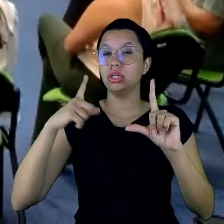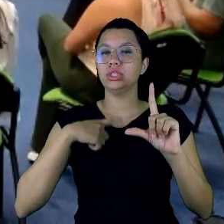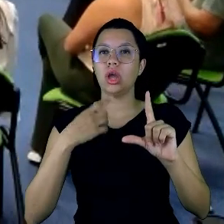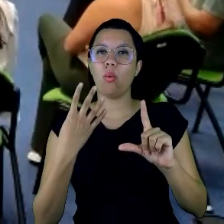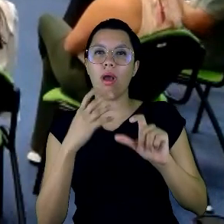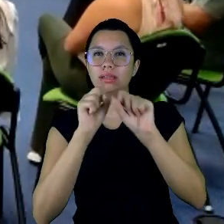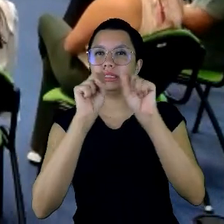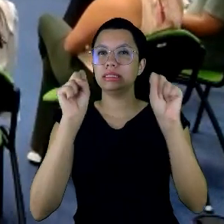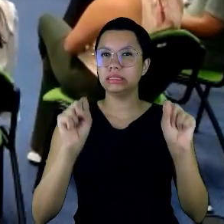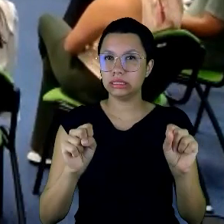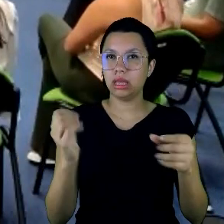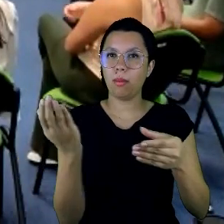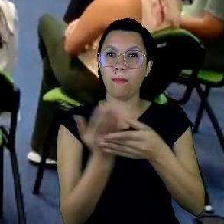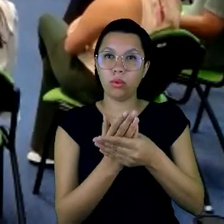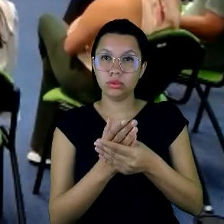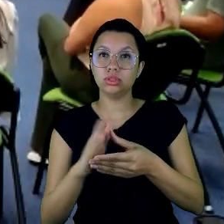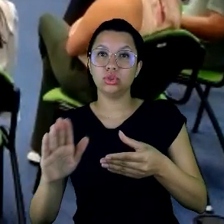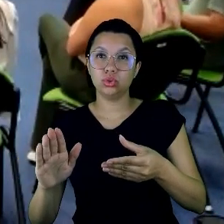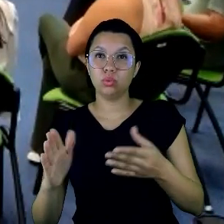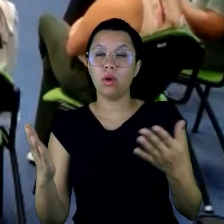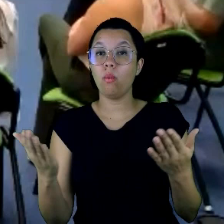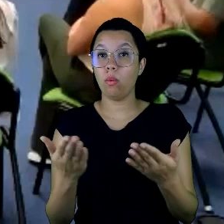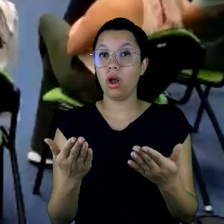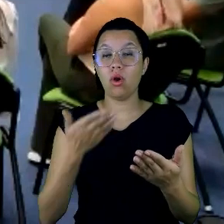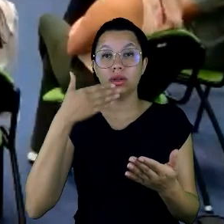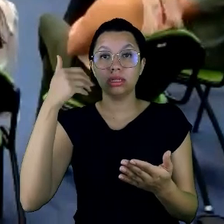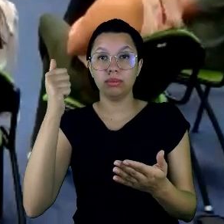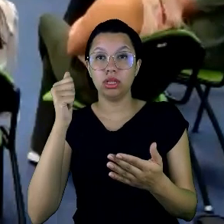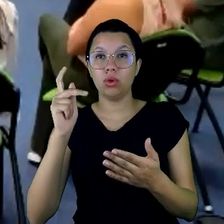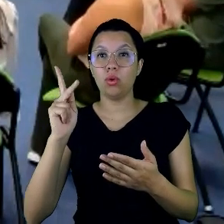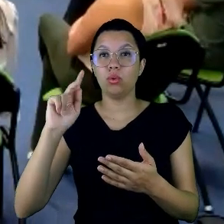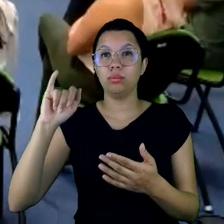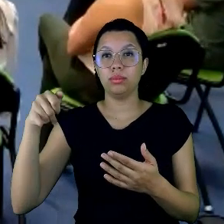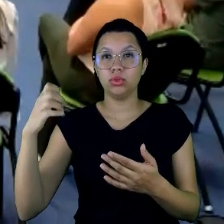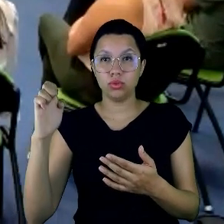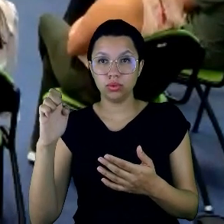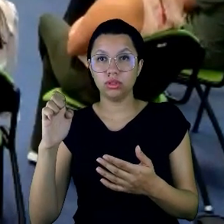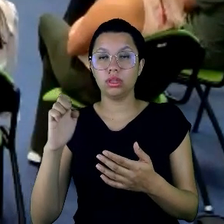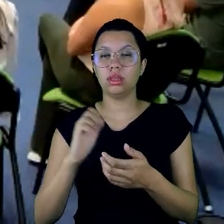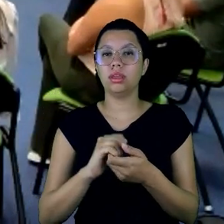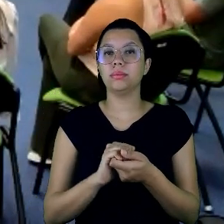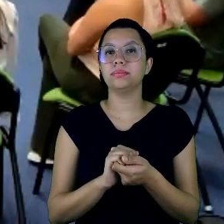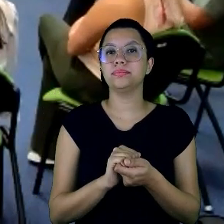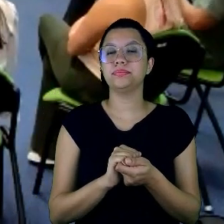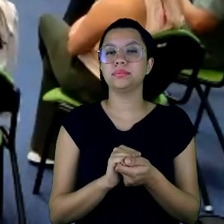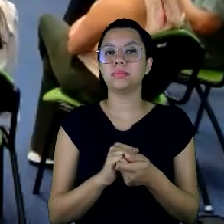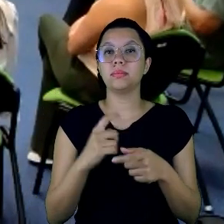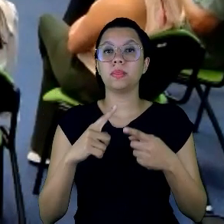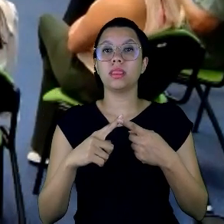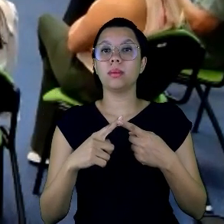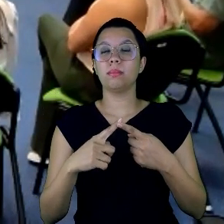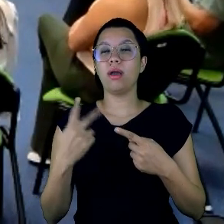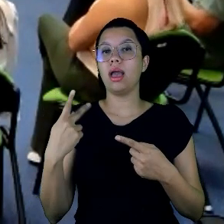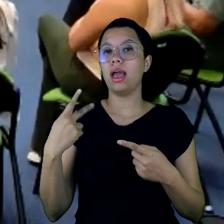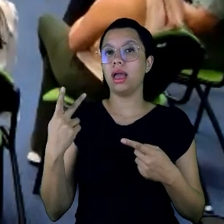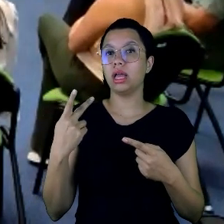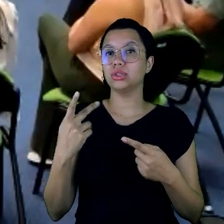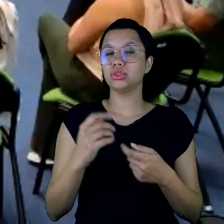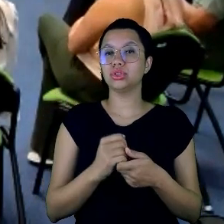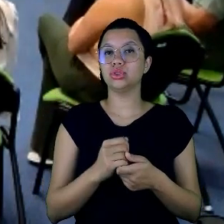sistemas processuais, hoje a gente está numa situação um pouco melhor com o PJE, pouquinho, né, só no CIAPRO, mas a